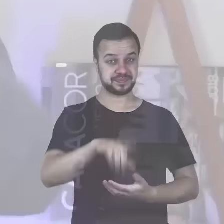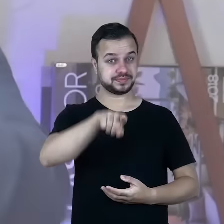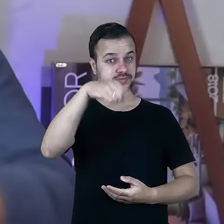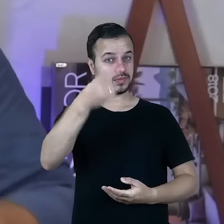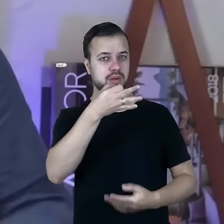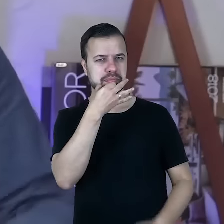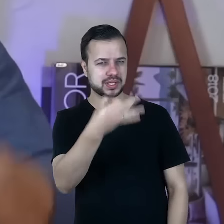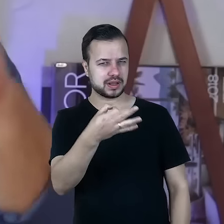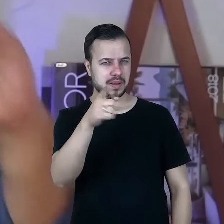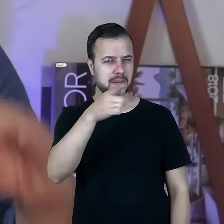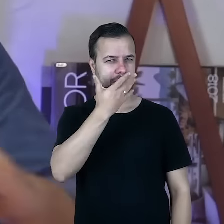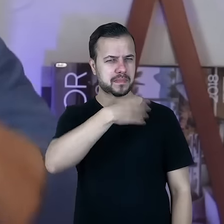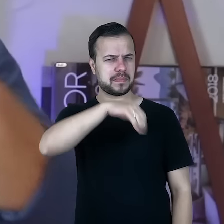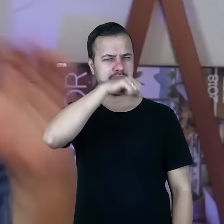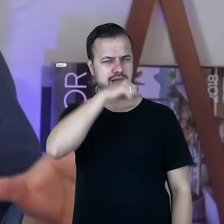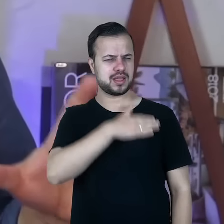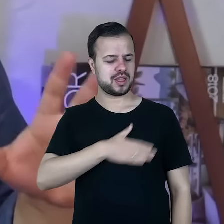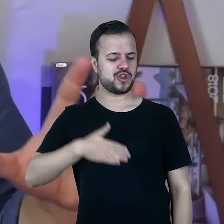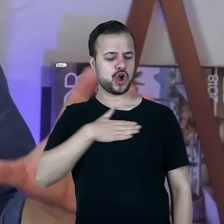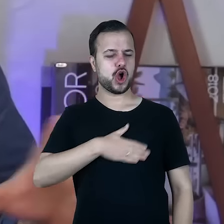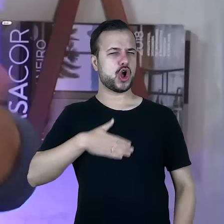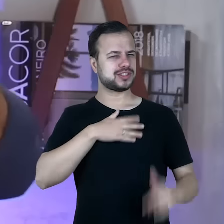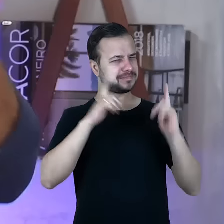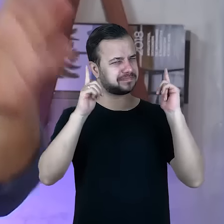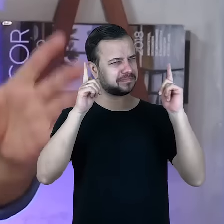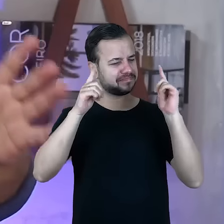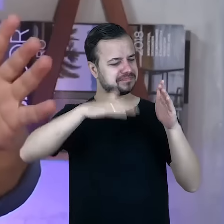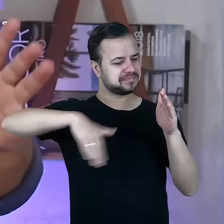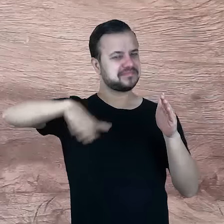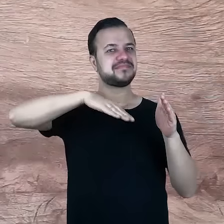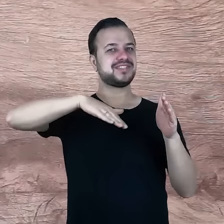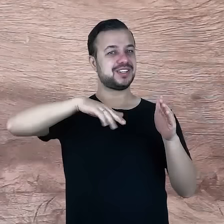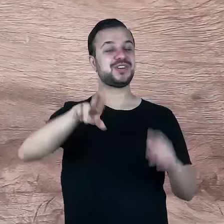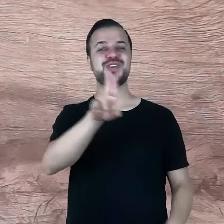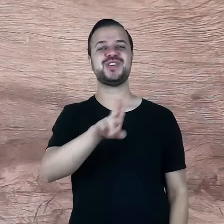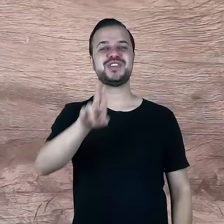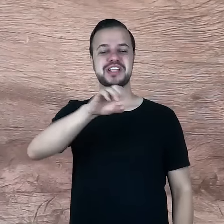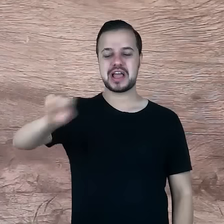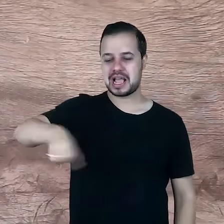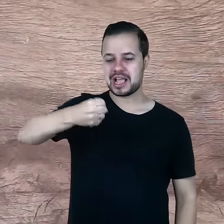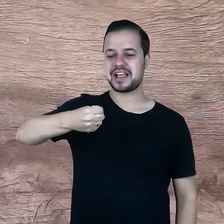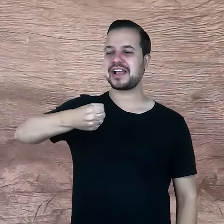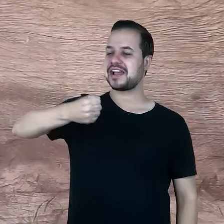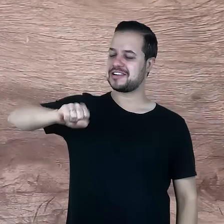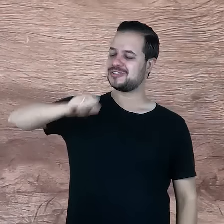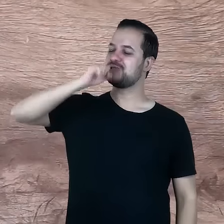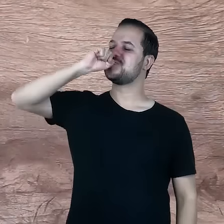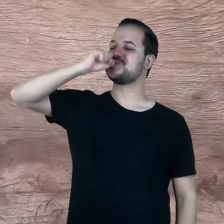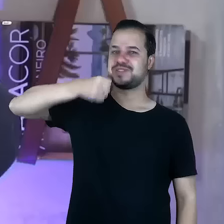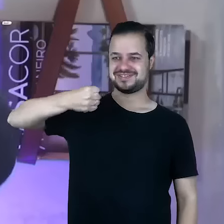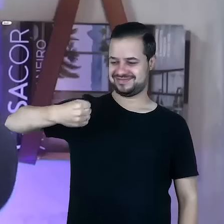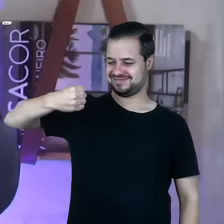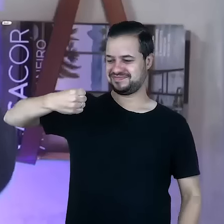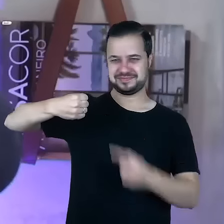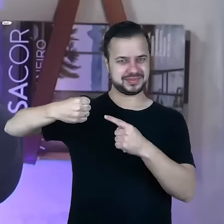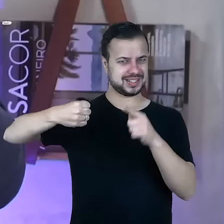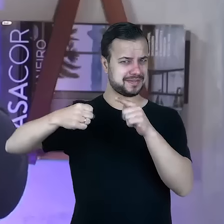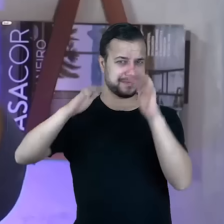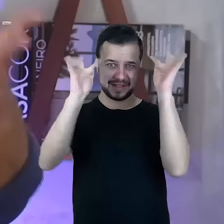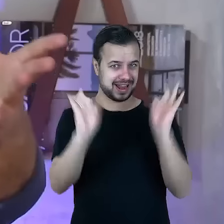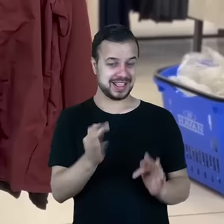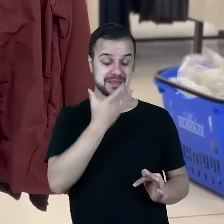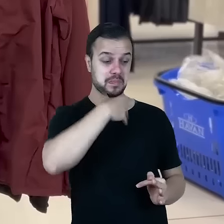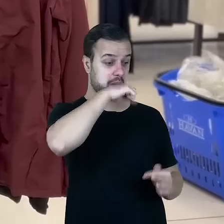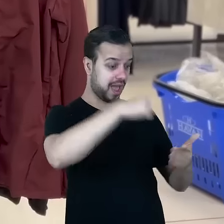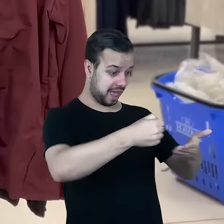A próxima sugestão é para aquele pai que curte um happy hour. Que tal você presentear ele com uma caneca de chope? Só a caneca ele já vai ficar feliz da vida, eu